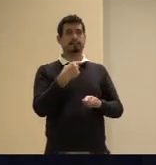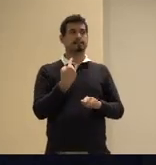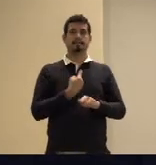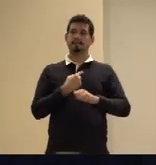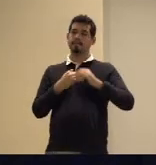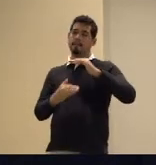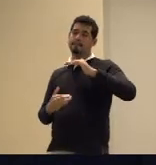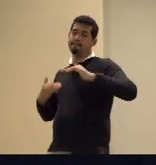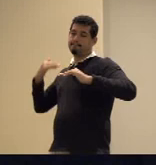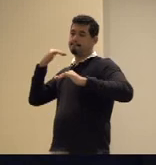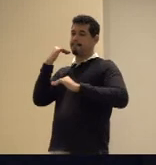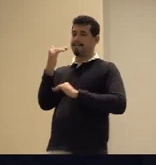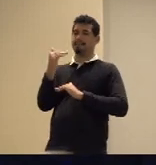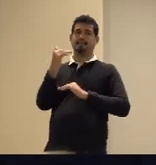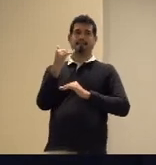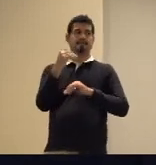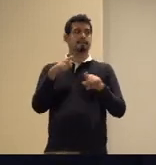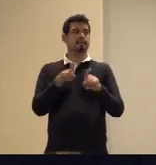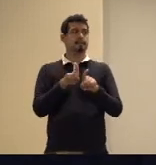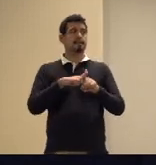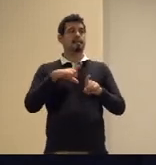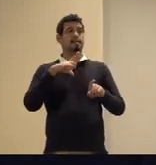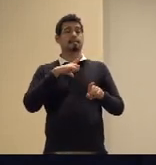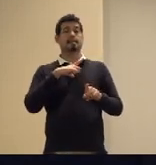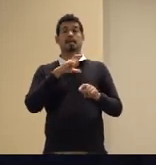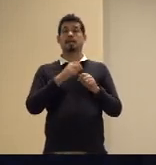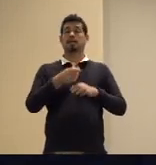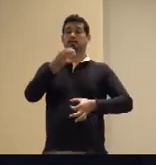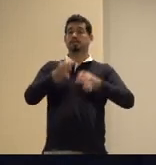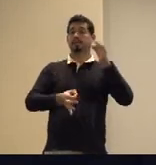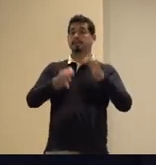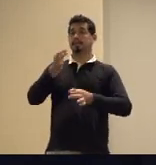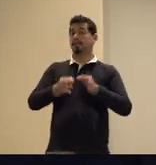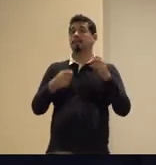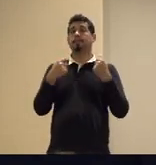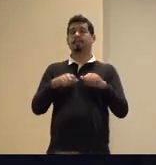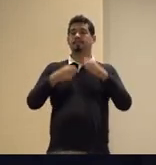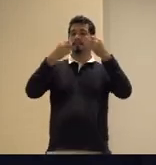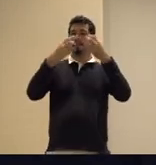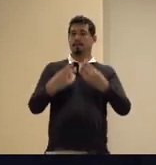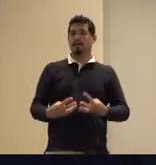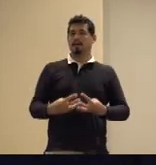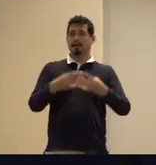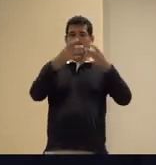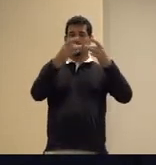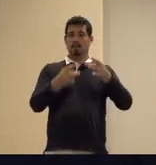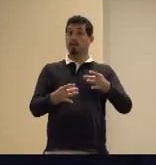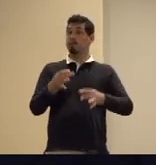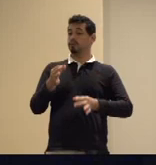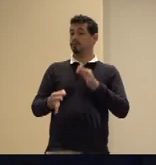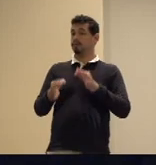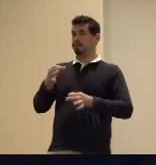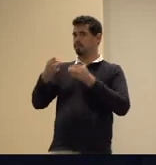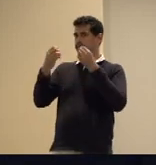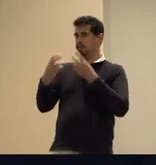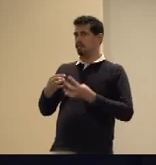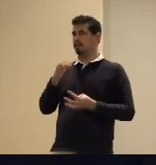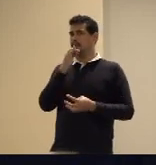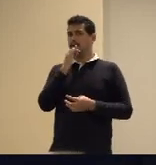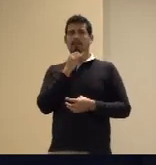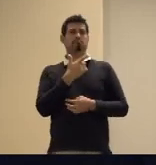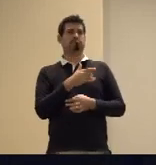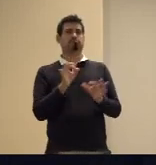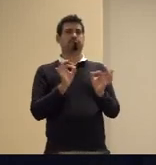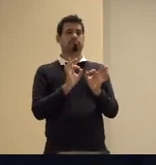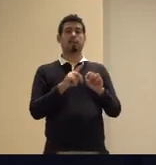ultrapasse, a autoridade judiciária, ela tem que fundamentar isso nos autos. Então, é o juiz que vai ter que dizer, olha, não tem condições, vai